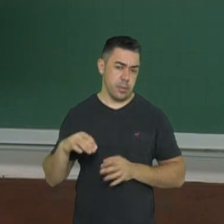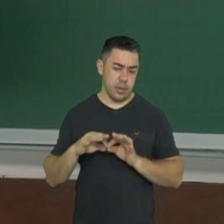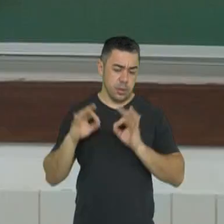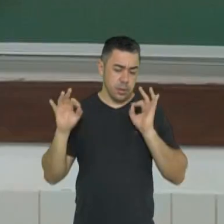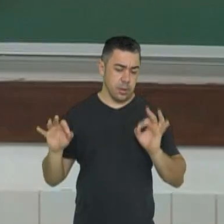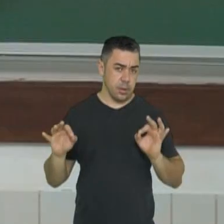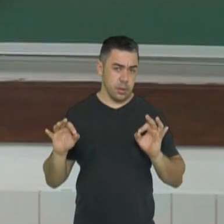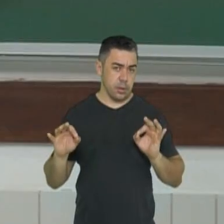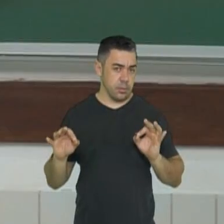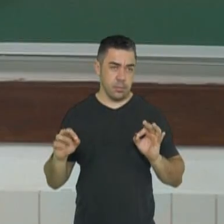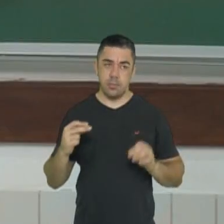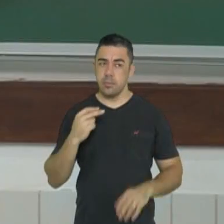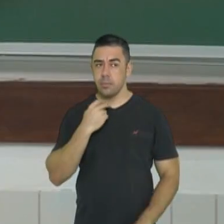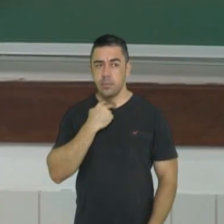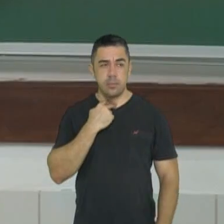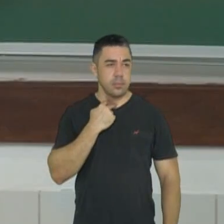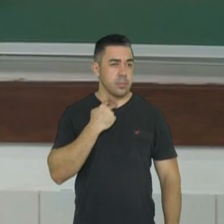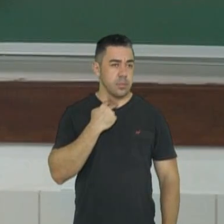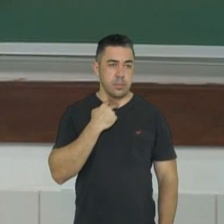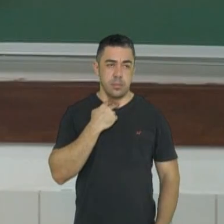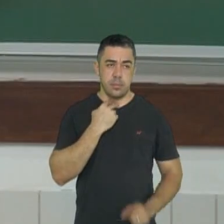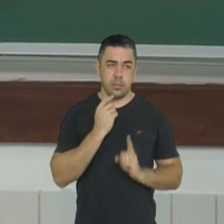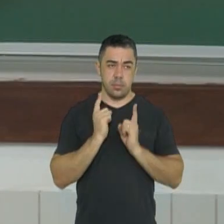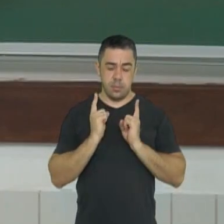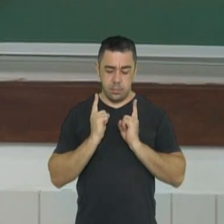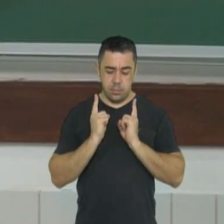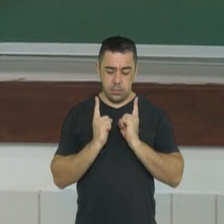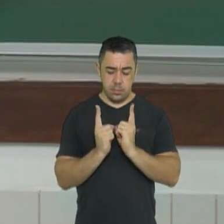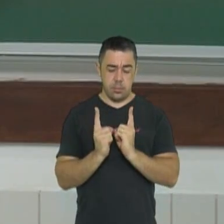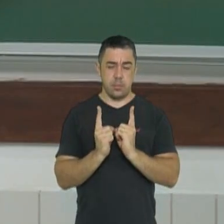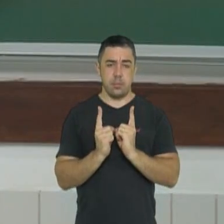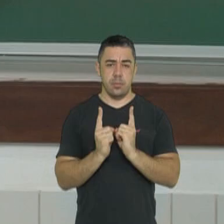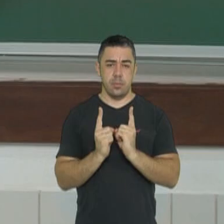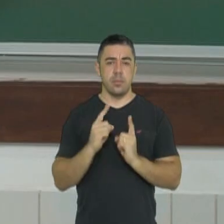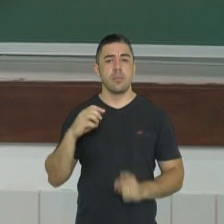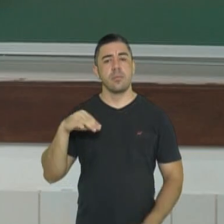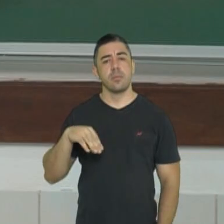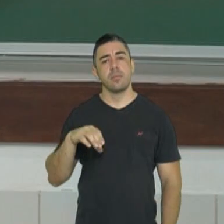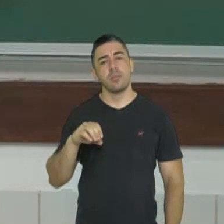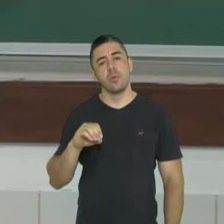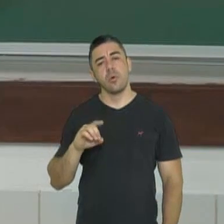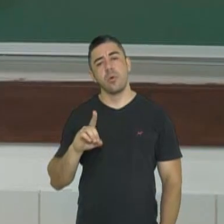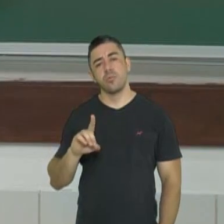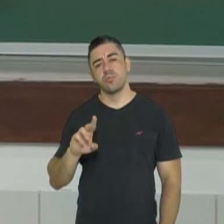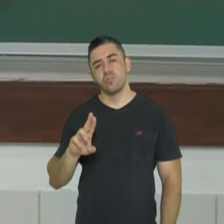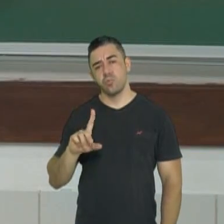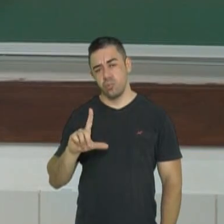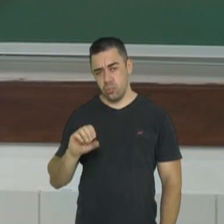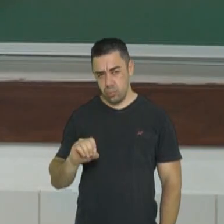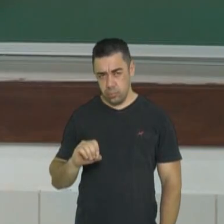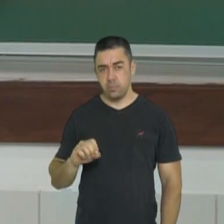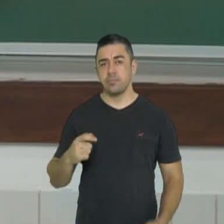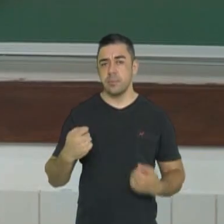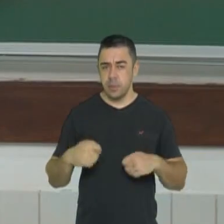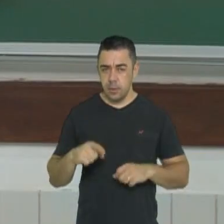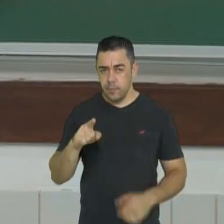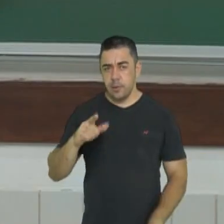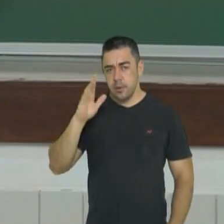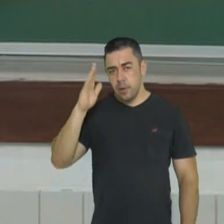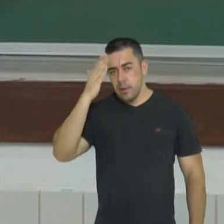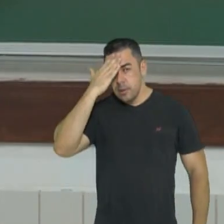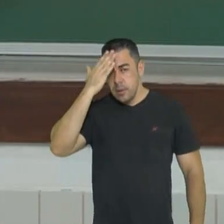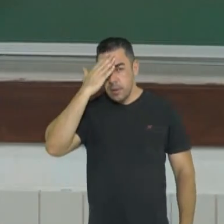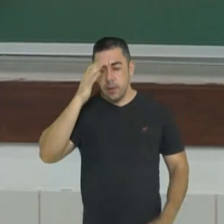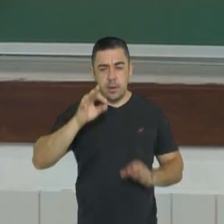você não colocou esses essa negativa você já deixou ela na valor Positivo A então é porque você